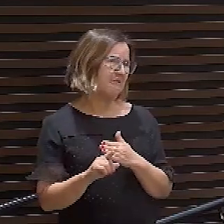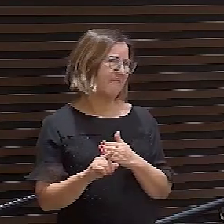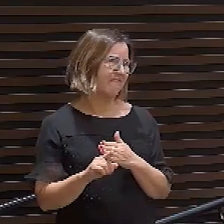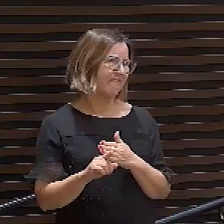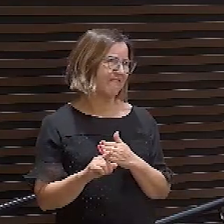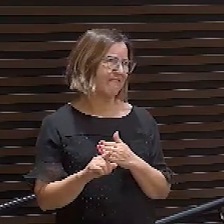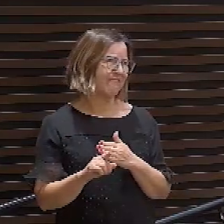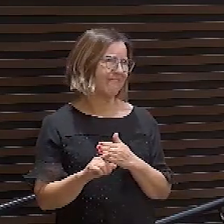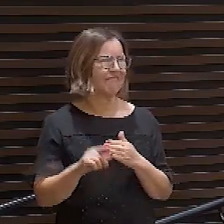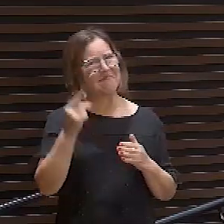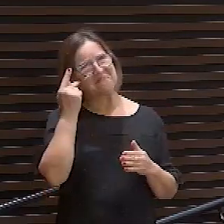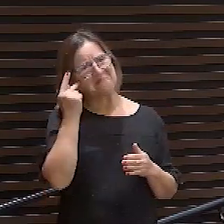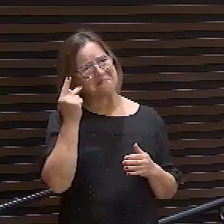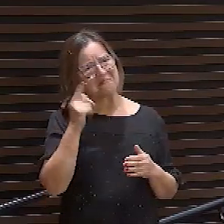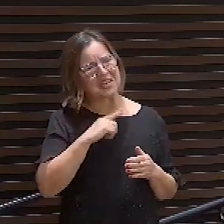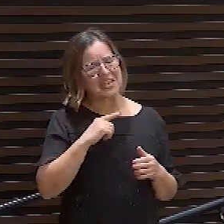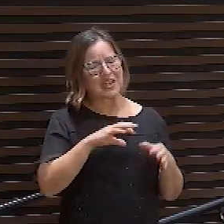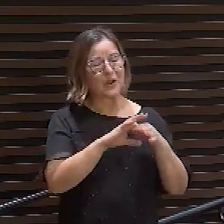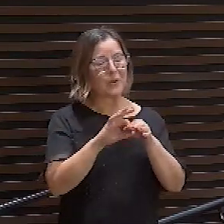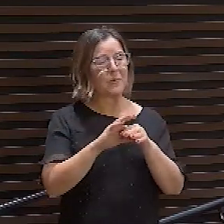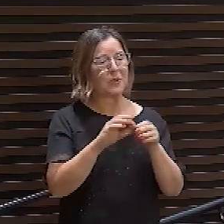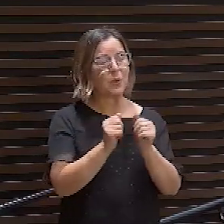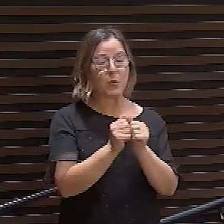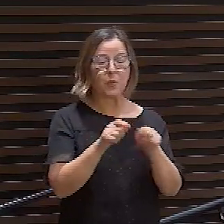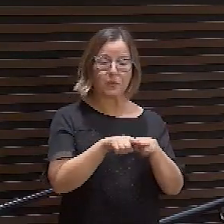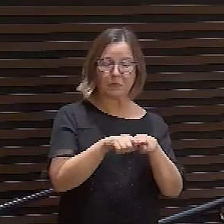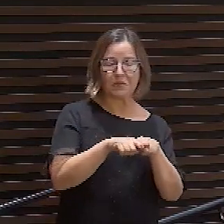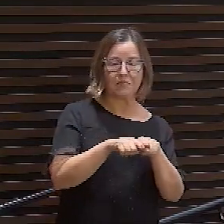ter comunhão com os irmãos. Isso é bom.